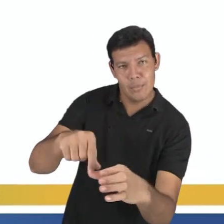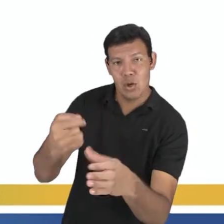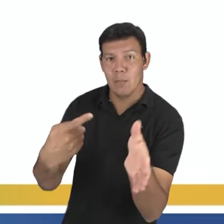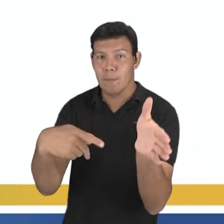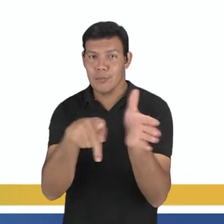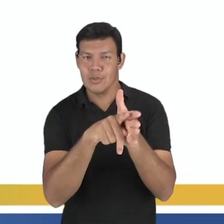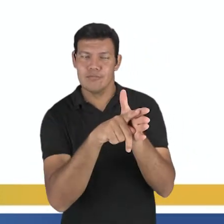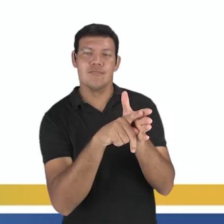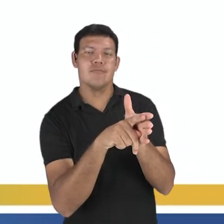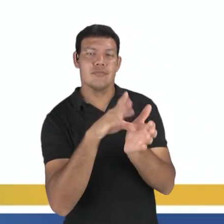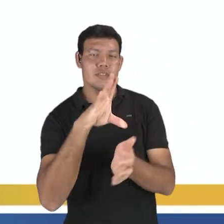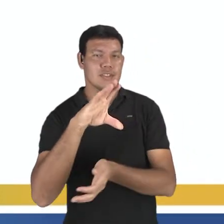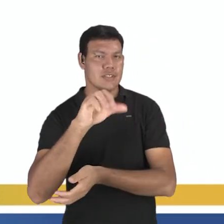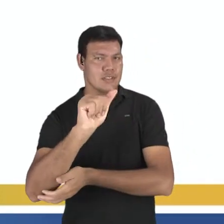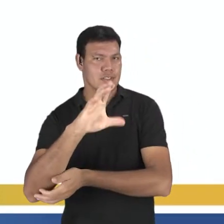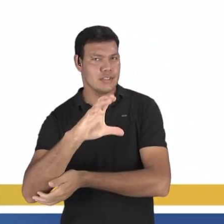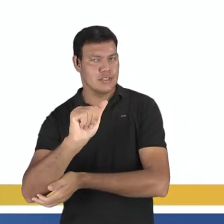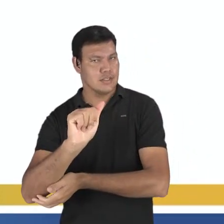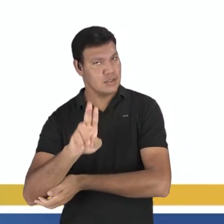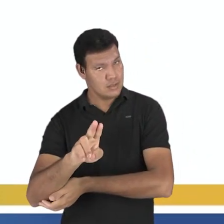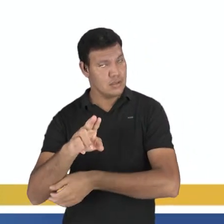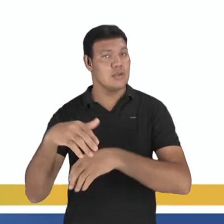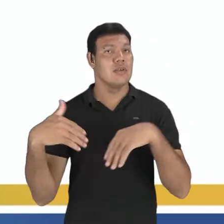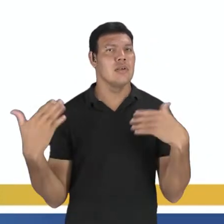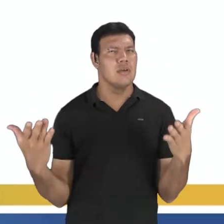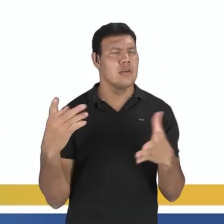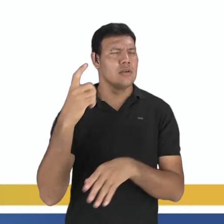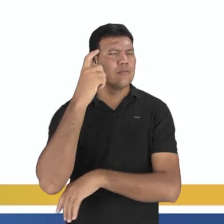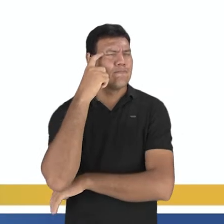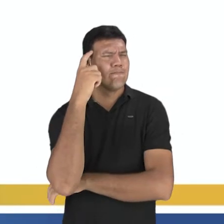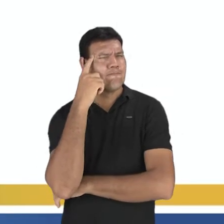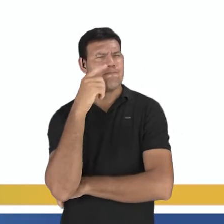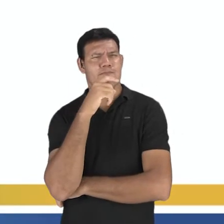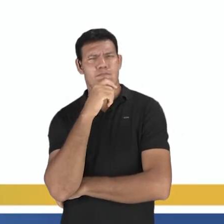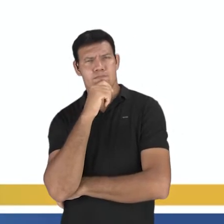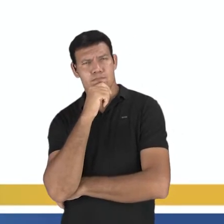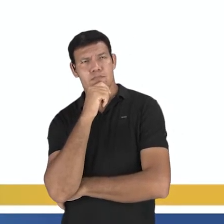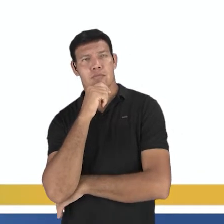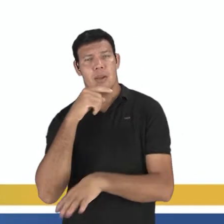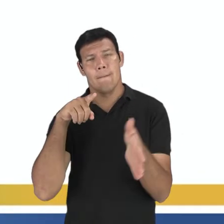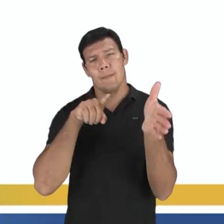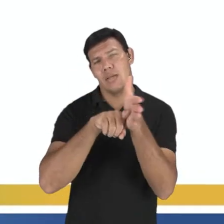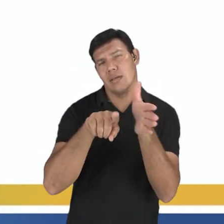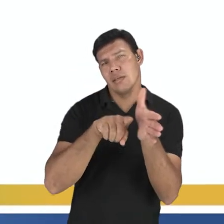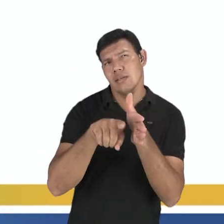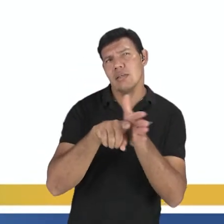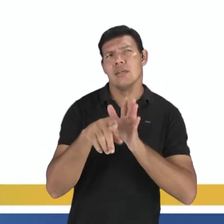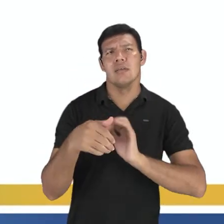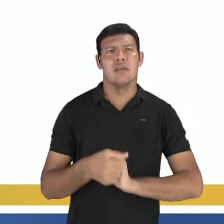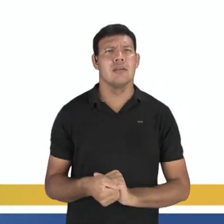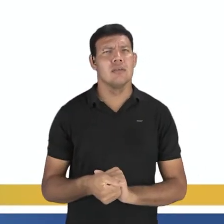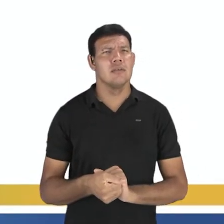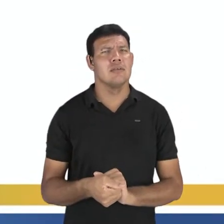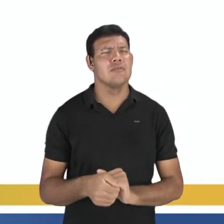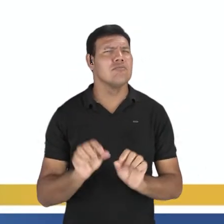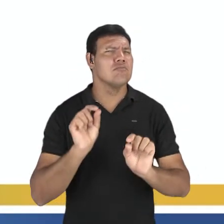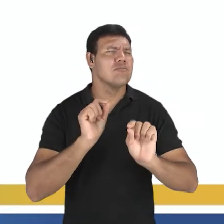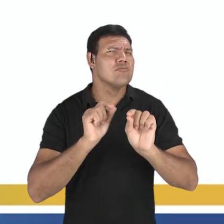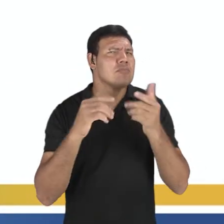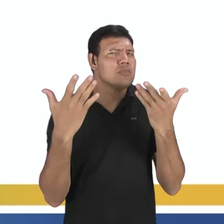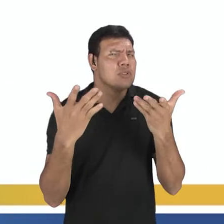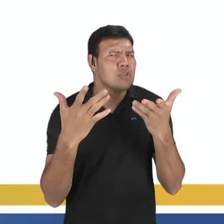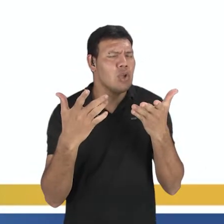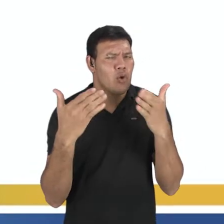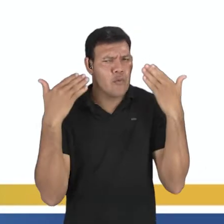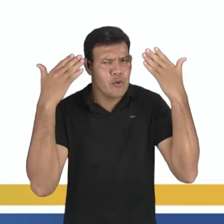cacau. Agora vejam, vamos pensar um pouquinho antes de olharmos para a questão do que esse texto ele fala, hein?